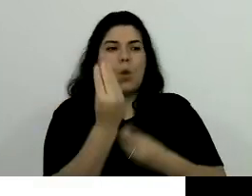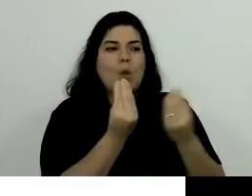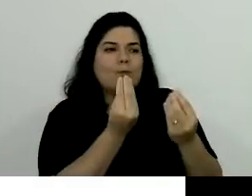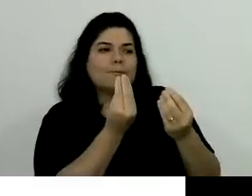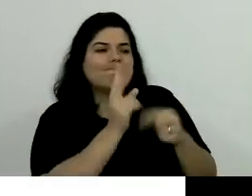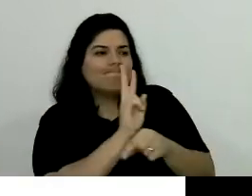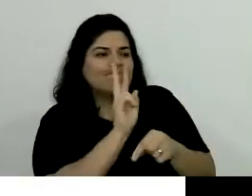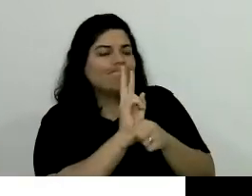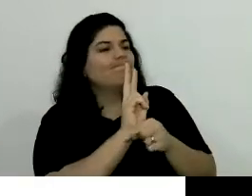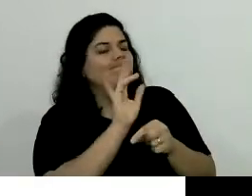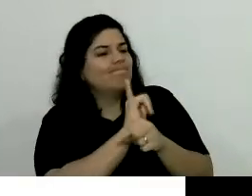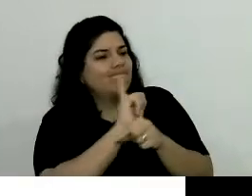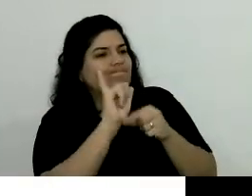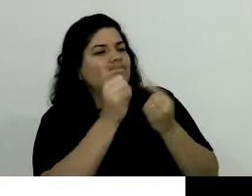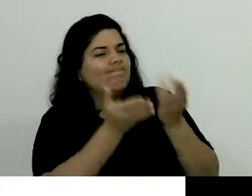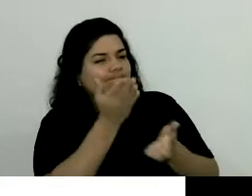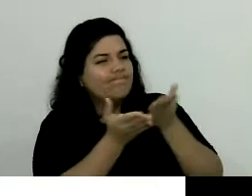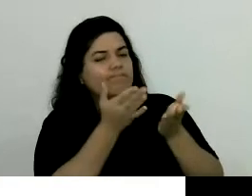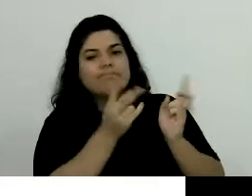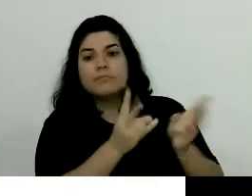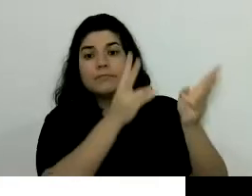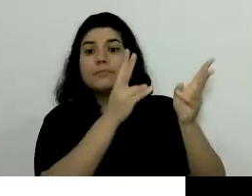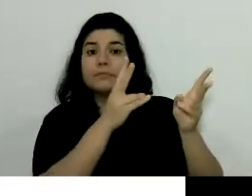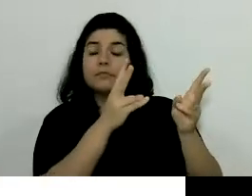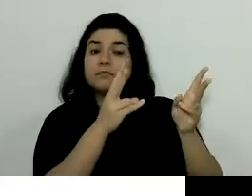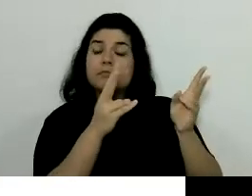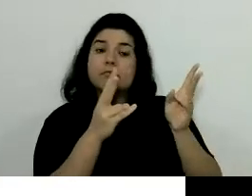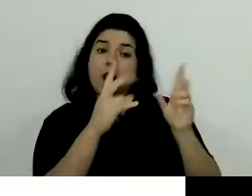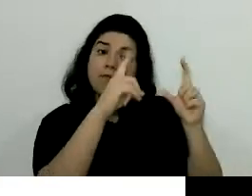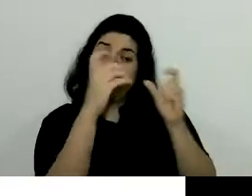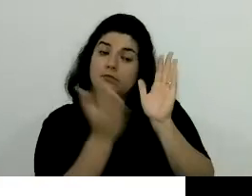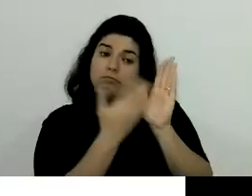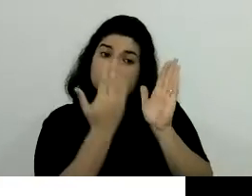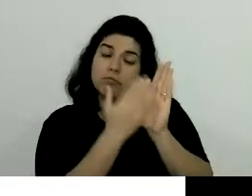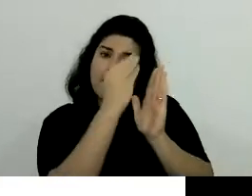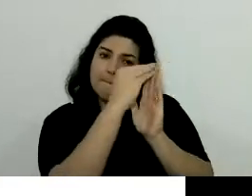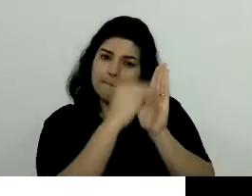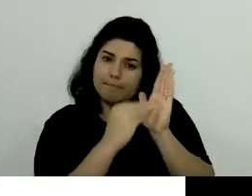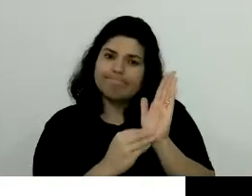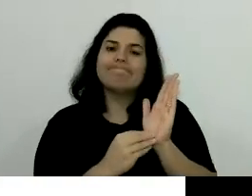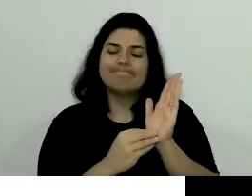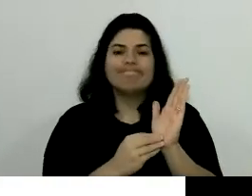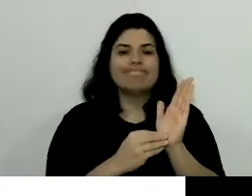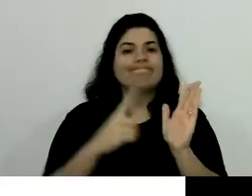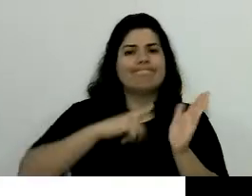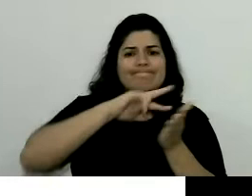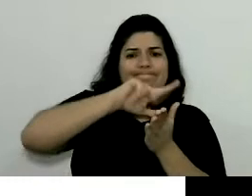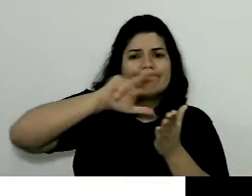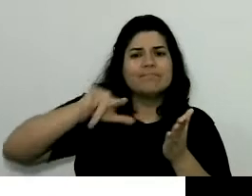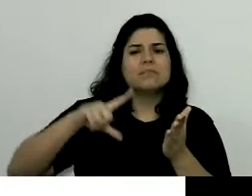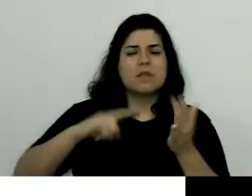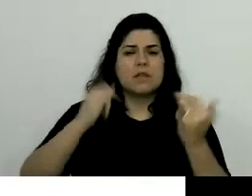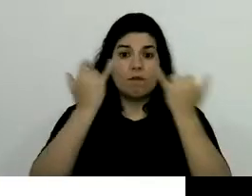variação tonal ao longo das páginas do álbum, porque eram albuminas e, portanto, com variações que eram